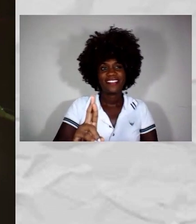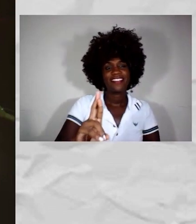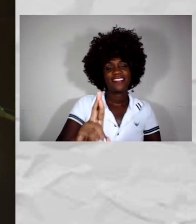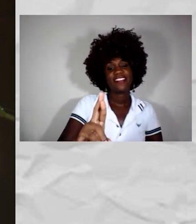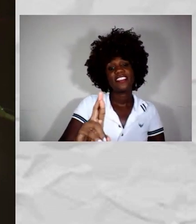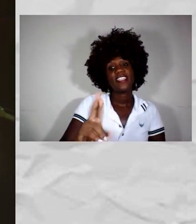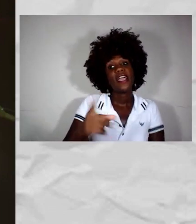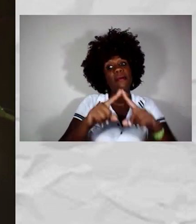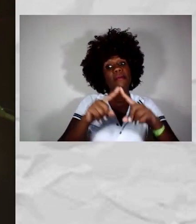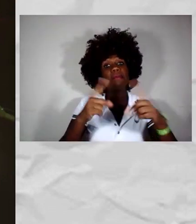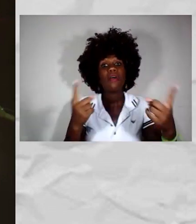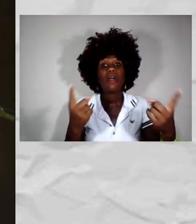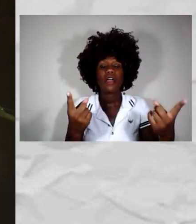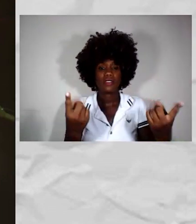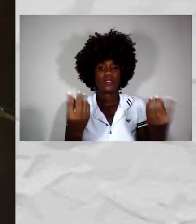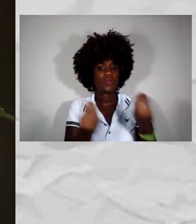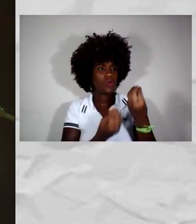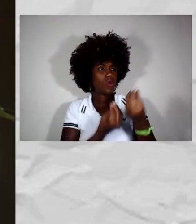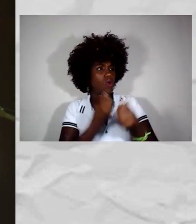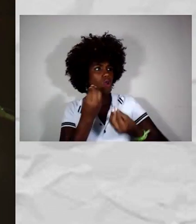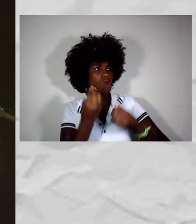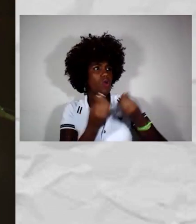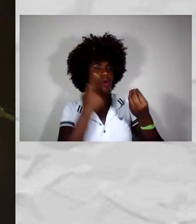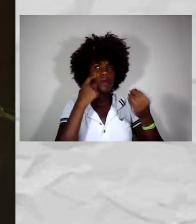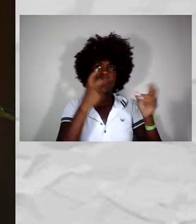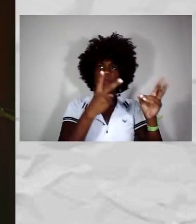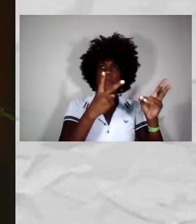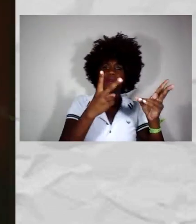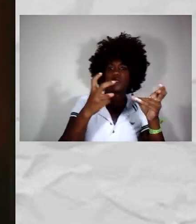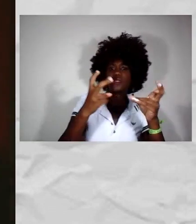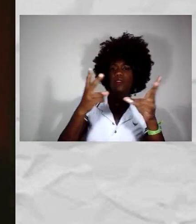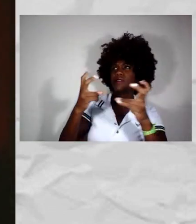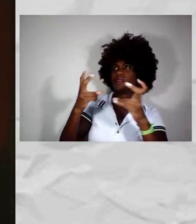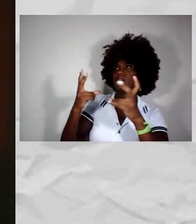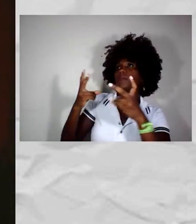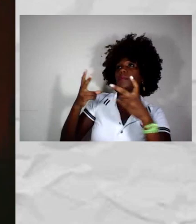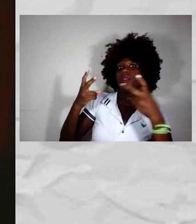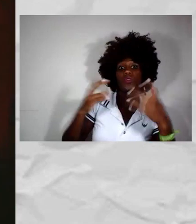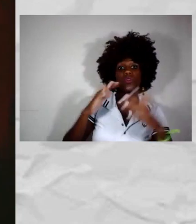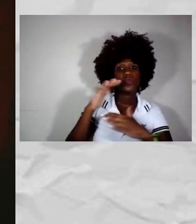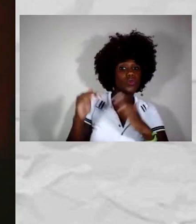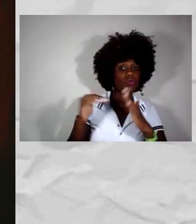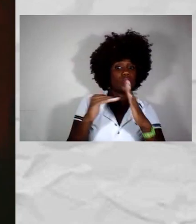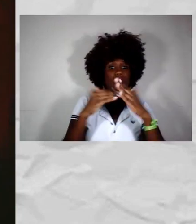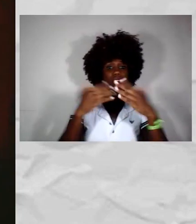Mas como então vigiar-se nessa imensidão?